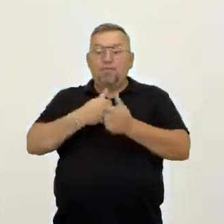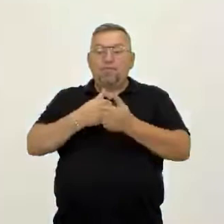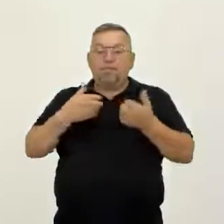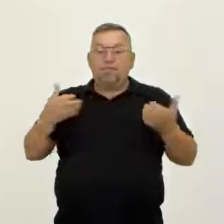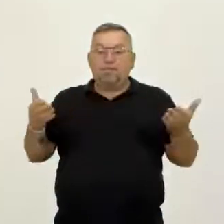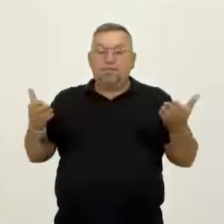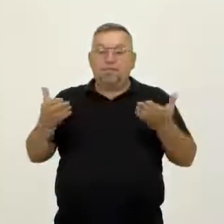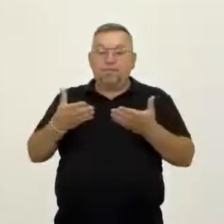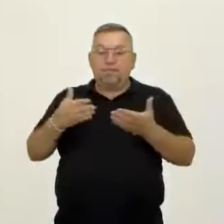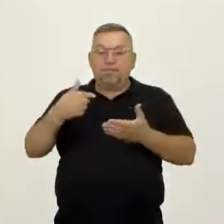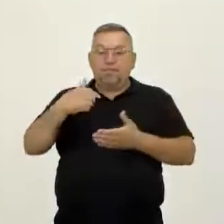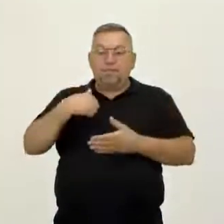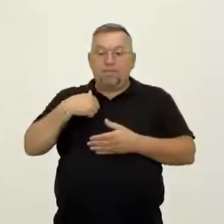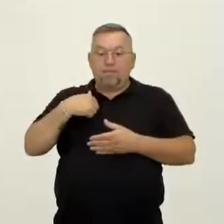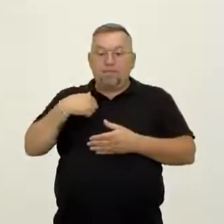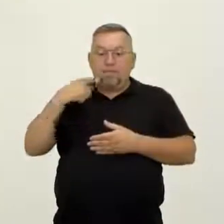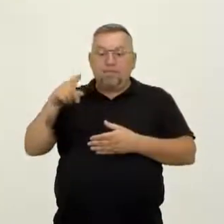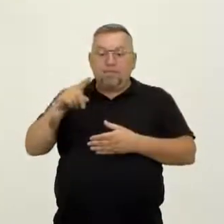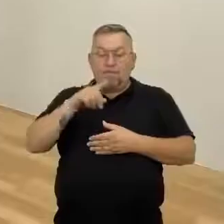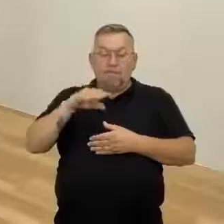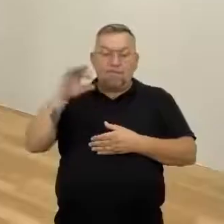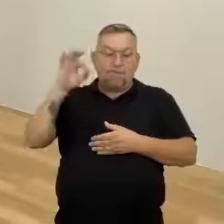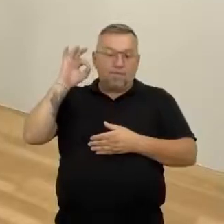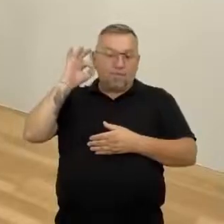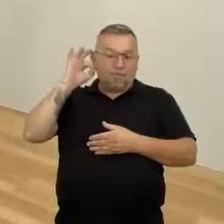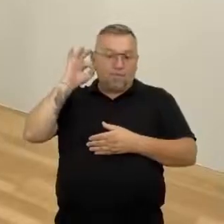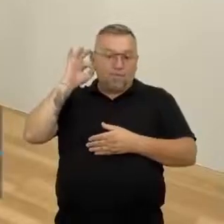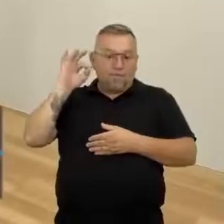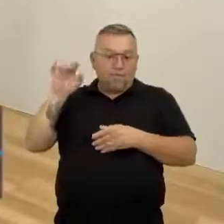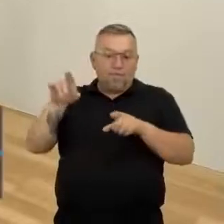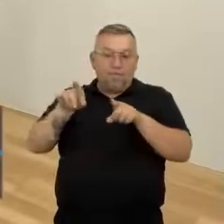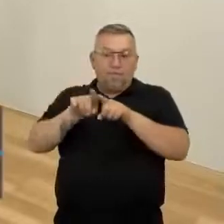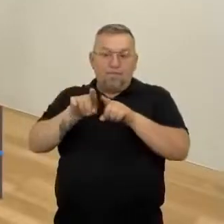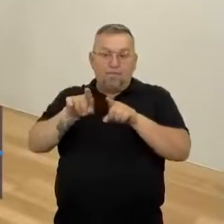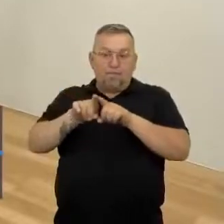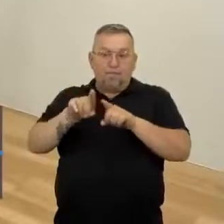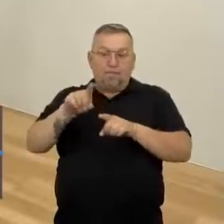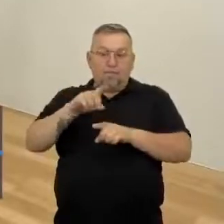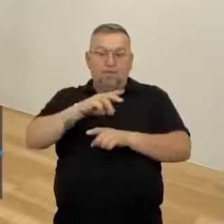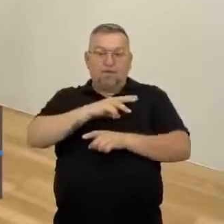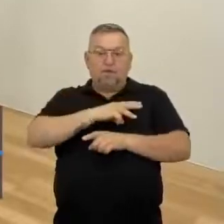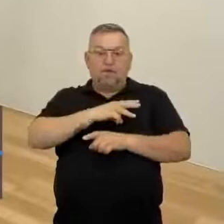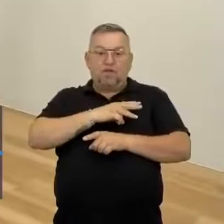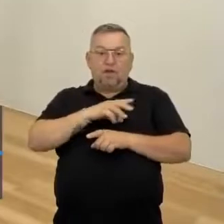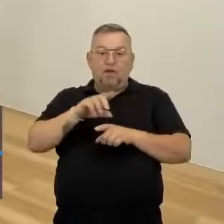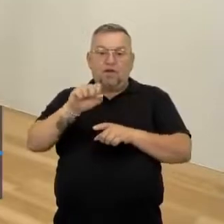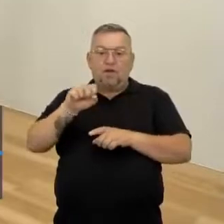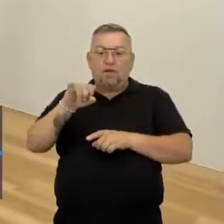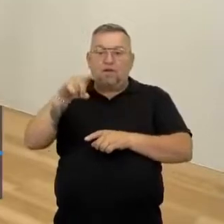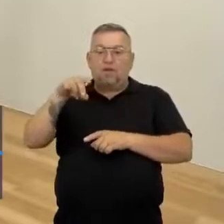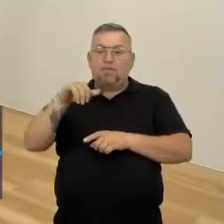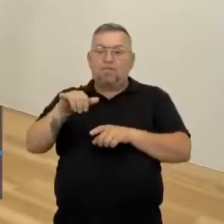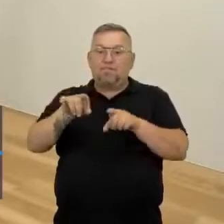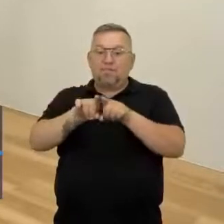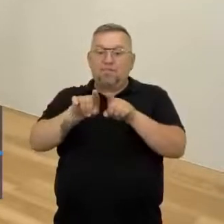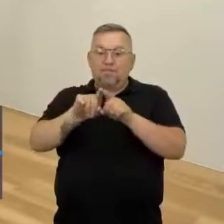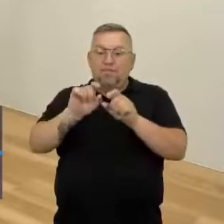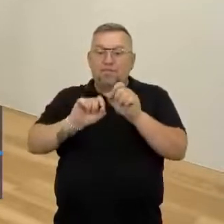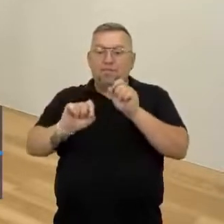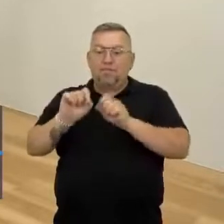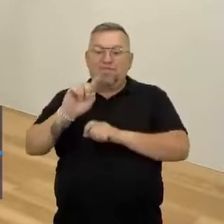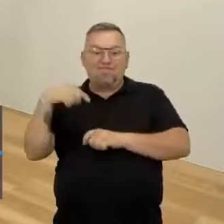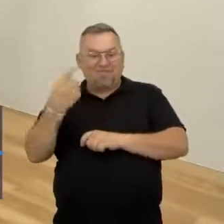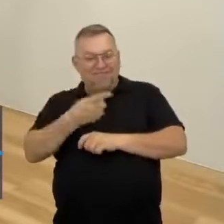hoje, tá? Eu, o professor Anderson, está o Sidney junto com a gente. Ó, o Sidney, ele faz a